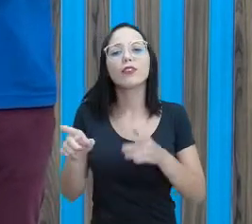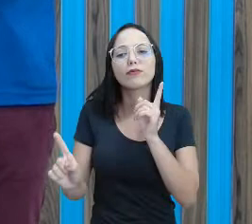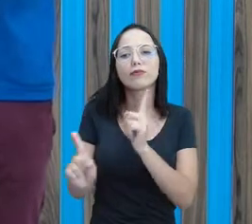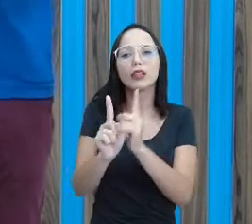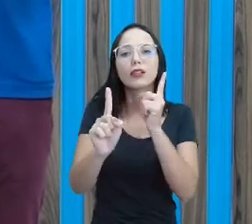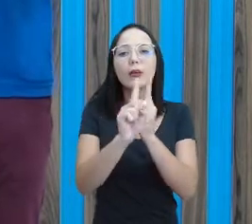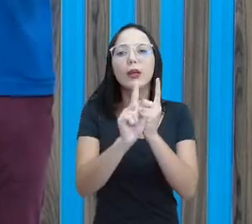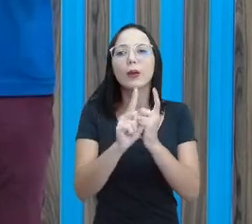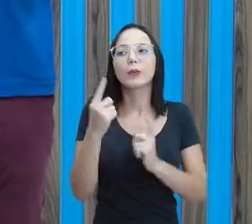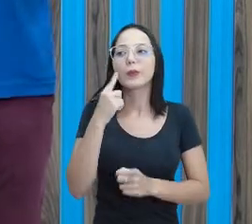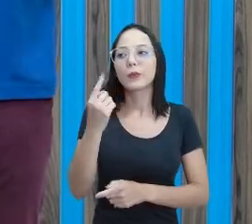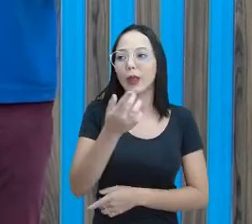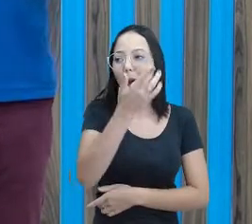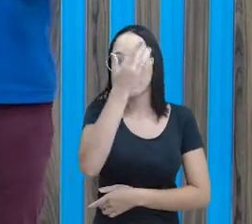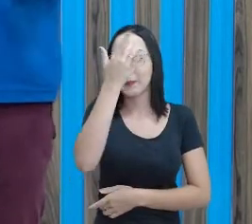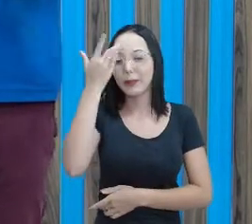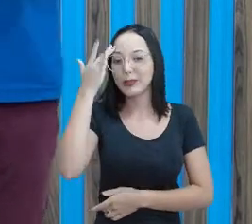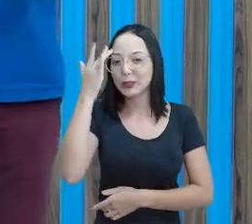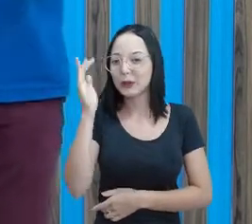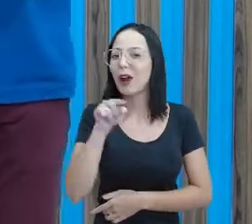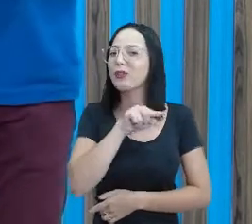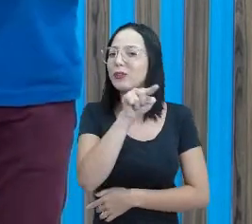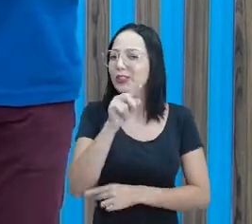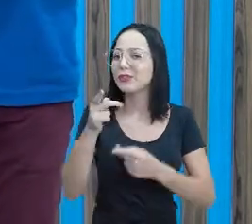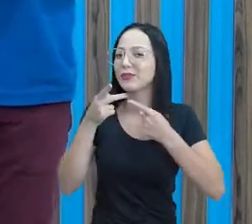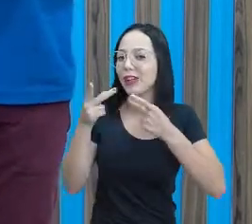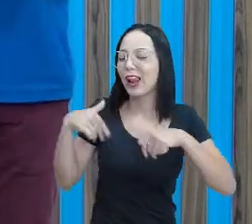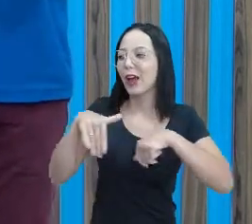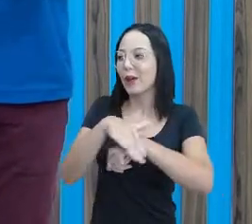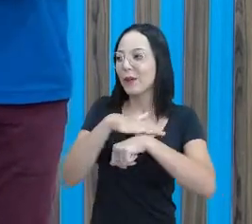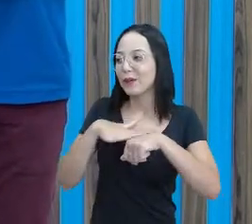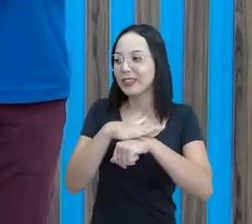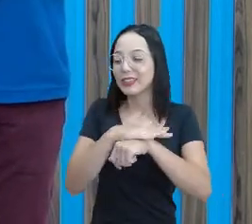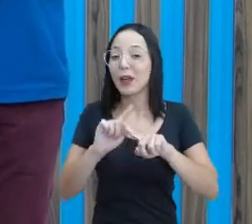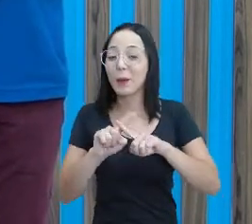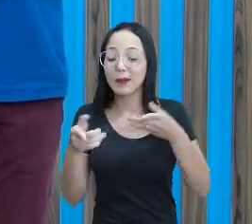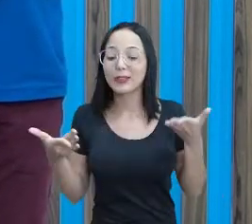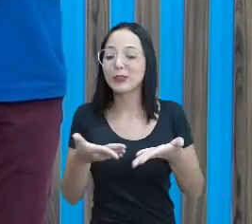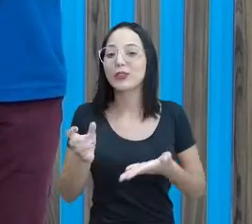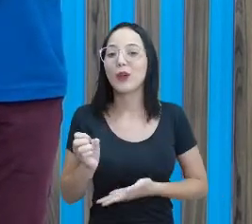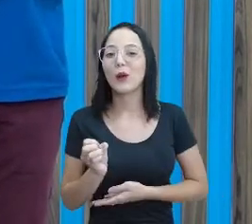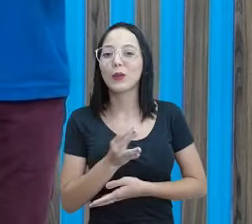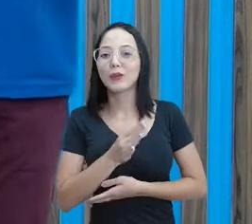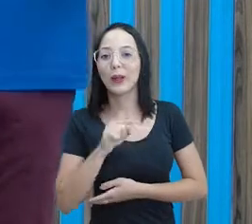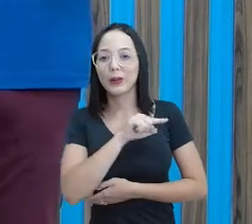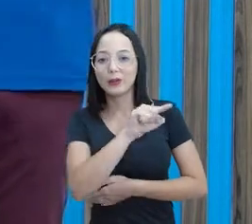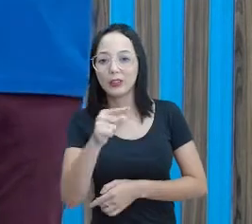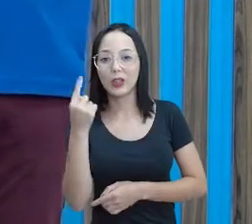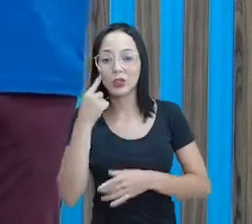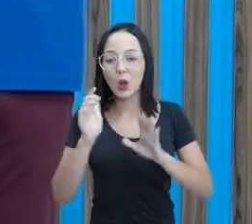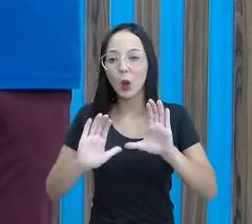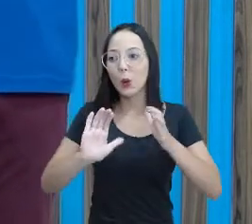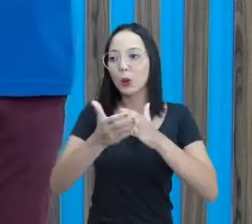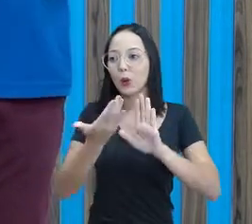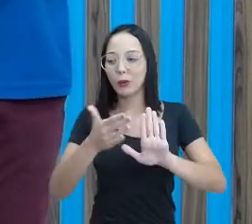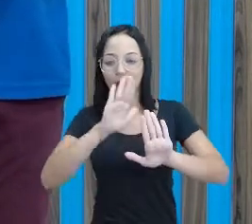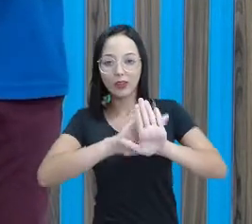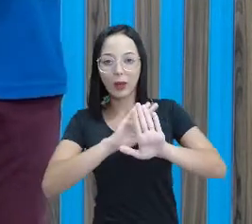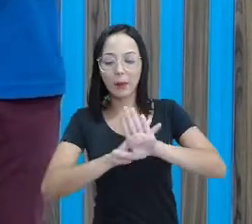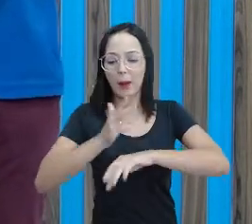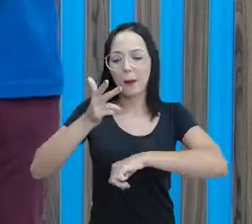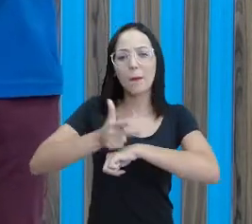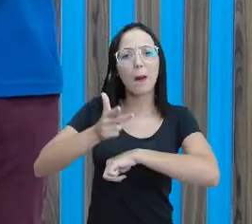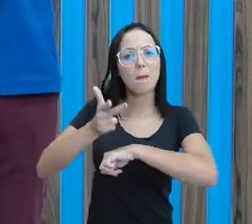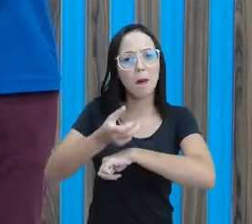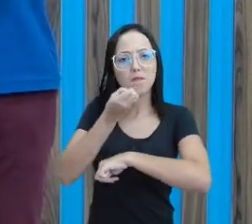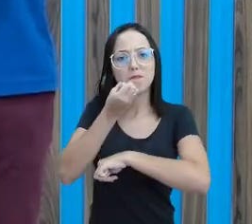aquele cara. Se daqui a pouco vocês vão falar com ele aqui. Mas hoje eu tenho uma novidade para vocês, gente. Essa equipe que está do outro lado da câmera aqui, produz